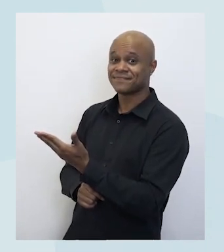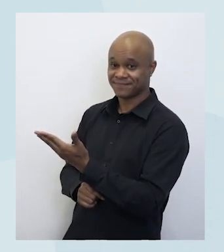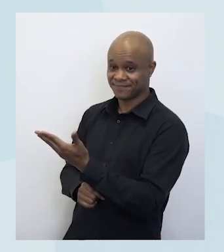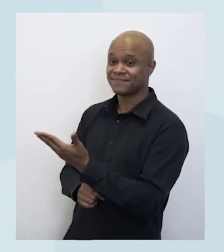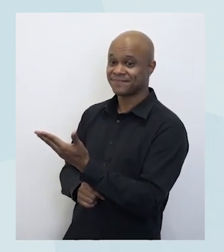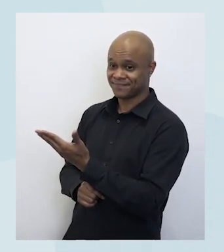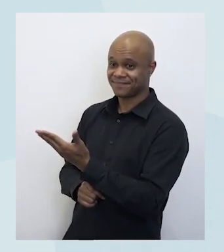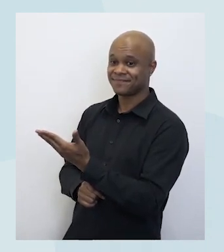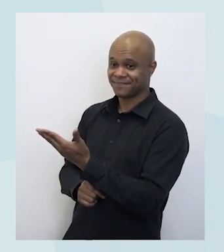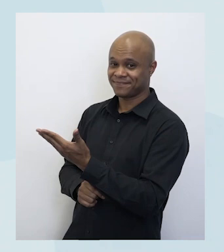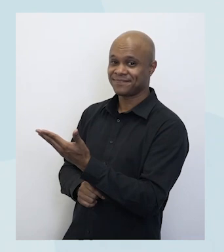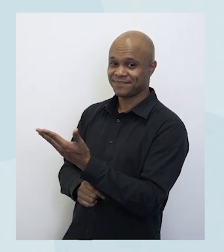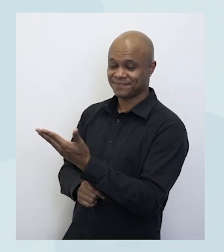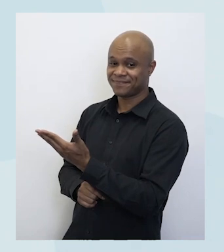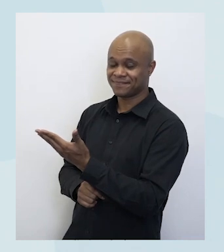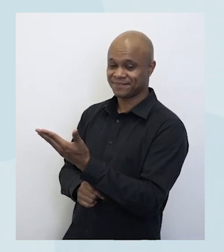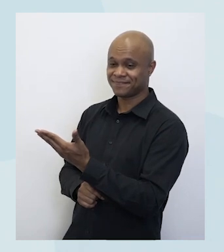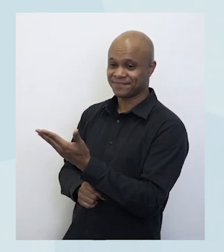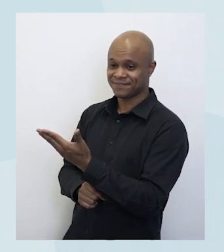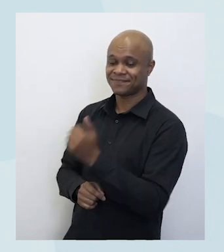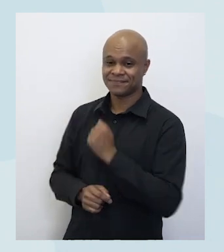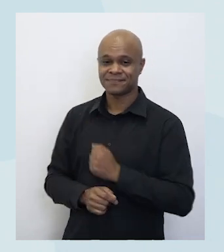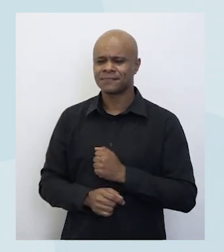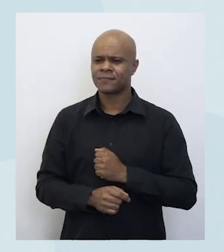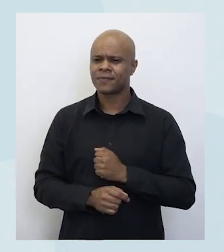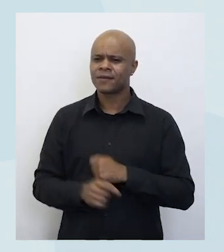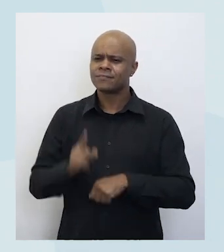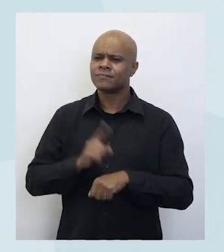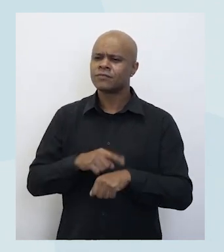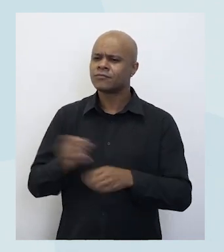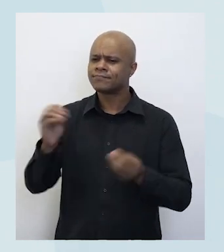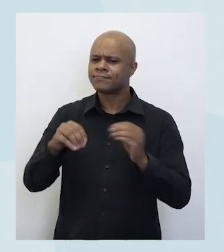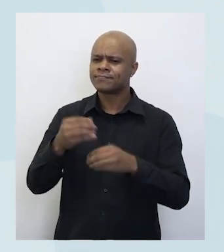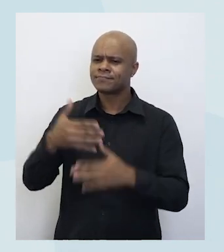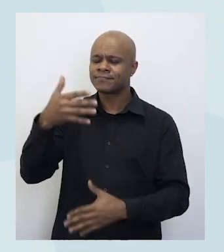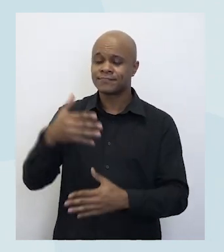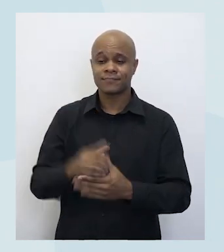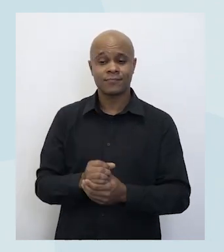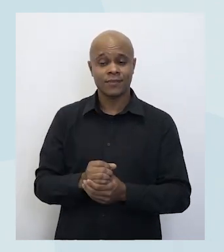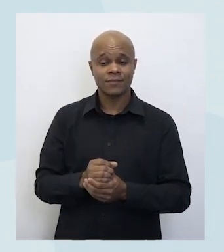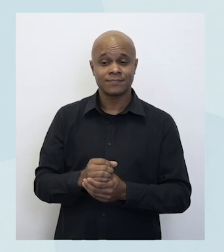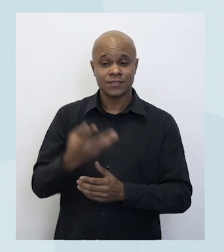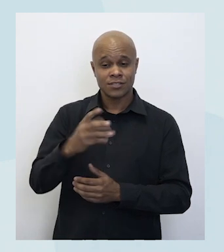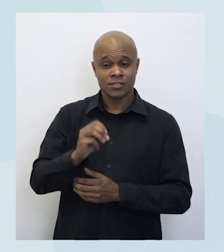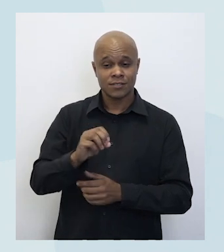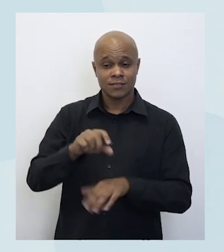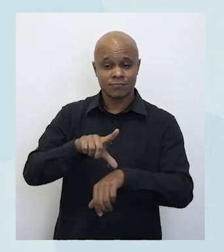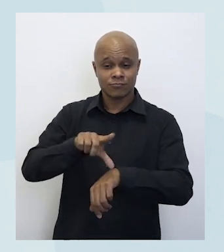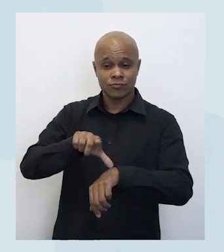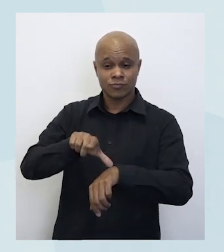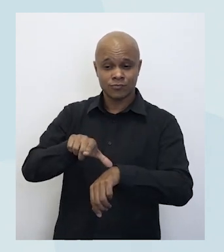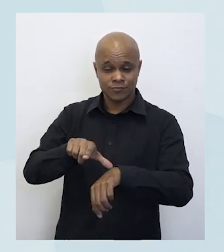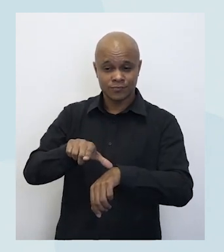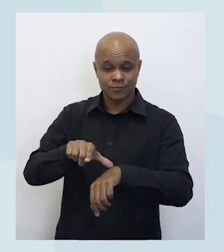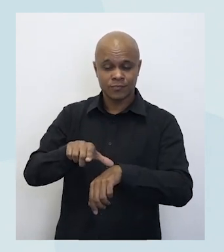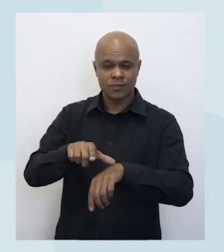nós fizemos hoje o que é constante de equilíbrio, então nós temos aí um tempinho, quero que vocês coloquem no chat pra gente, vou dar para vocês 30 segundinhos para pontuar